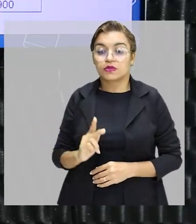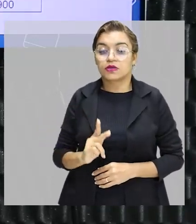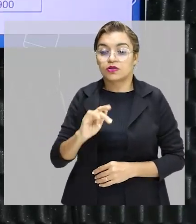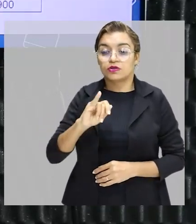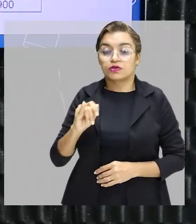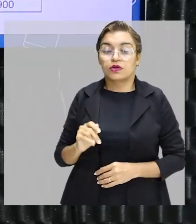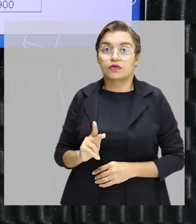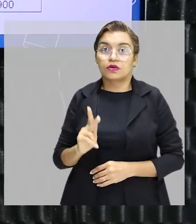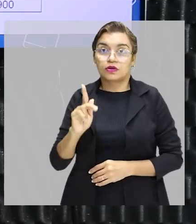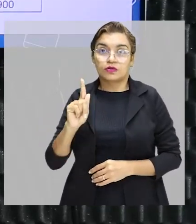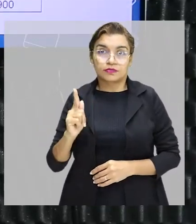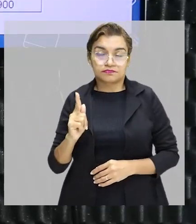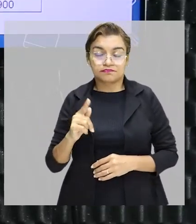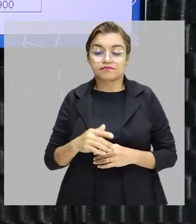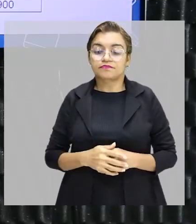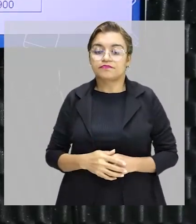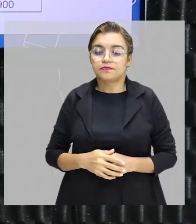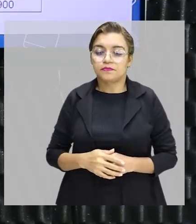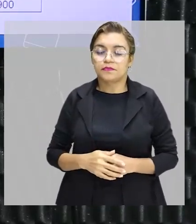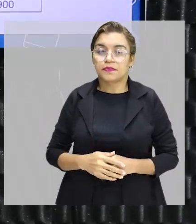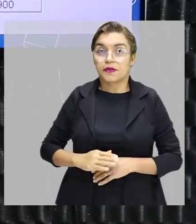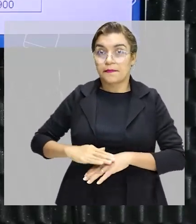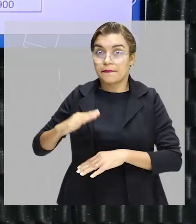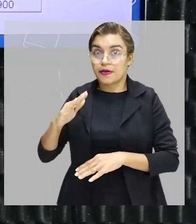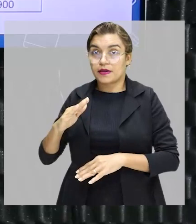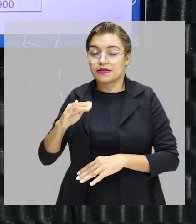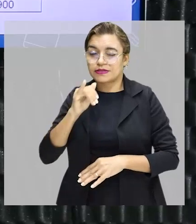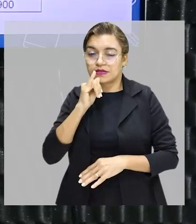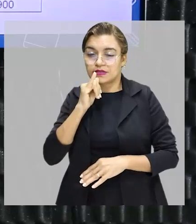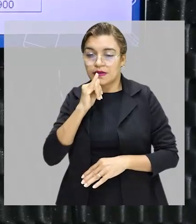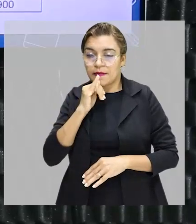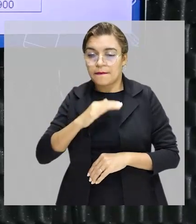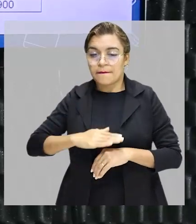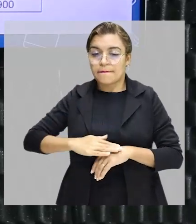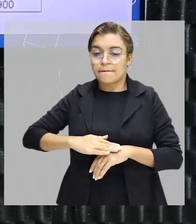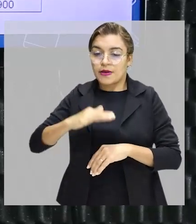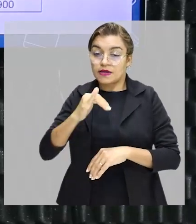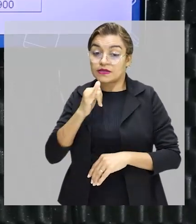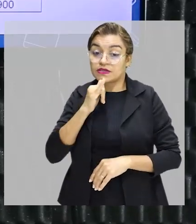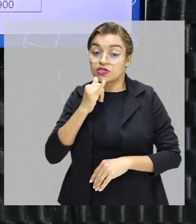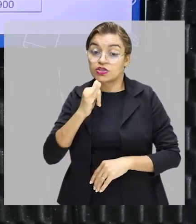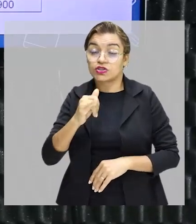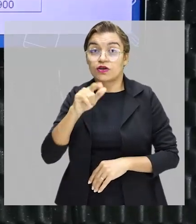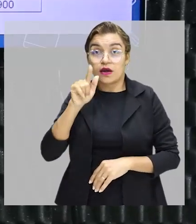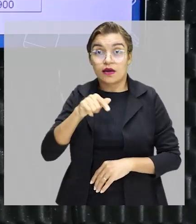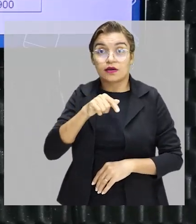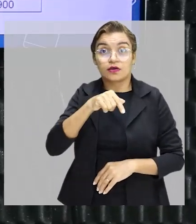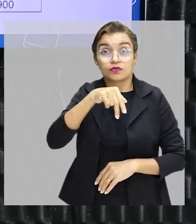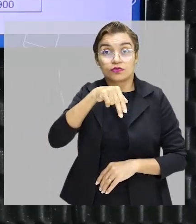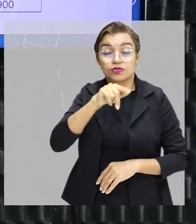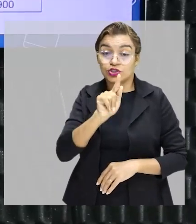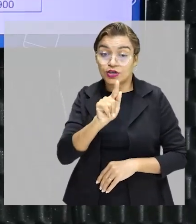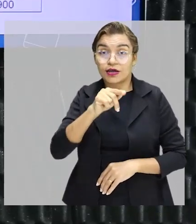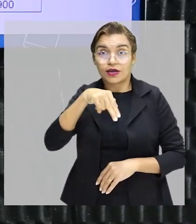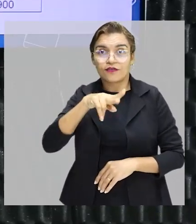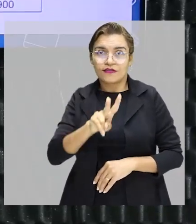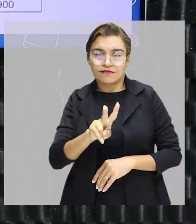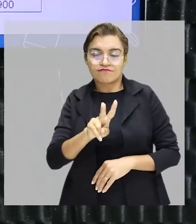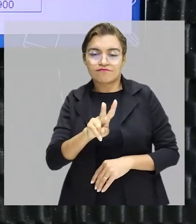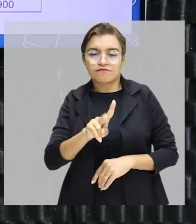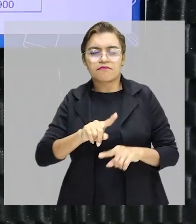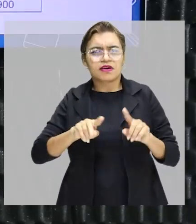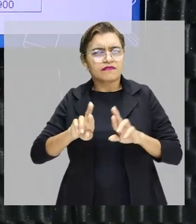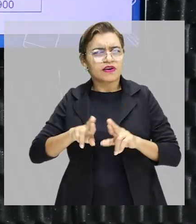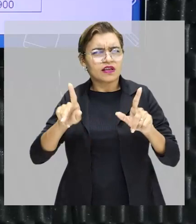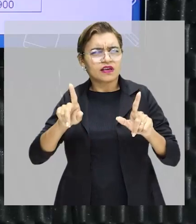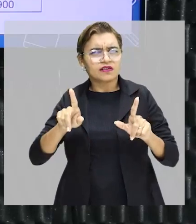quilograma. Mais energético é o gás, é o GNV, ele é mais energético, mas a diferença não é